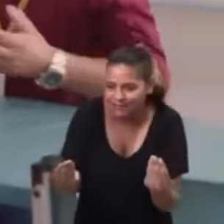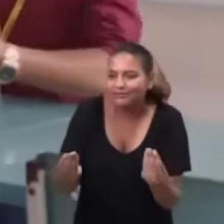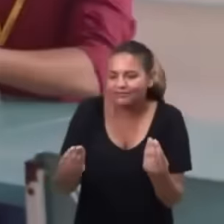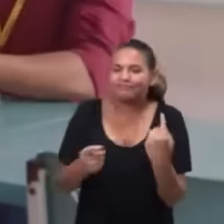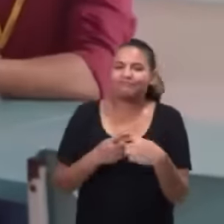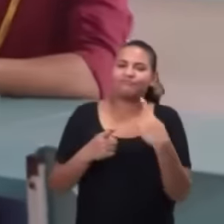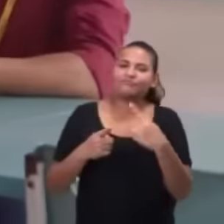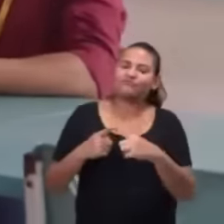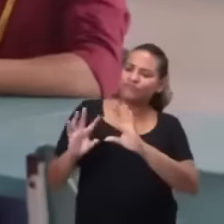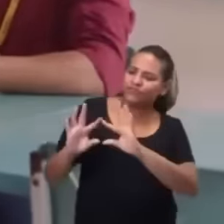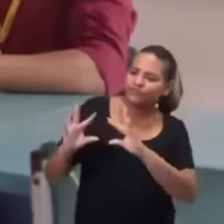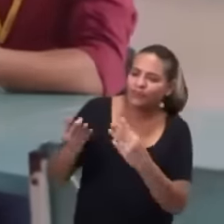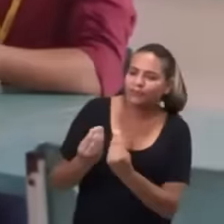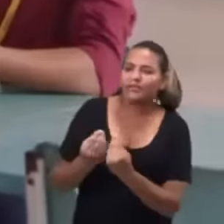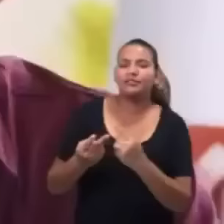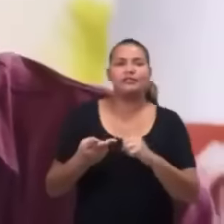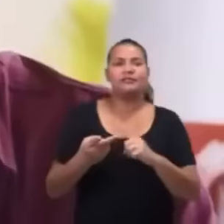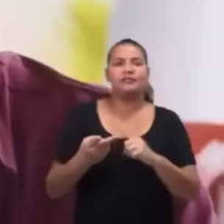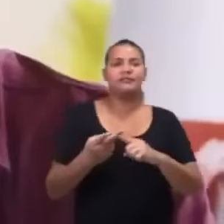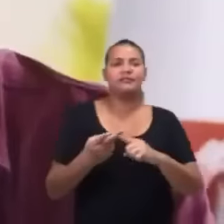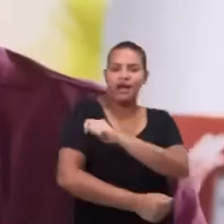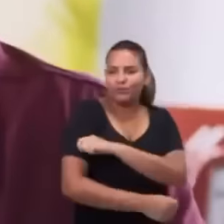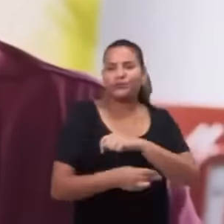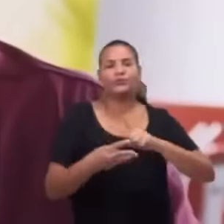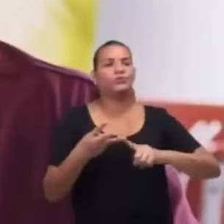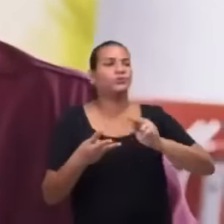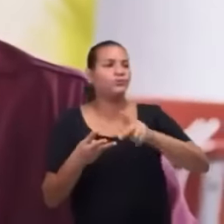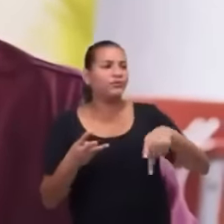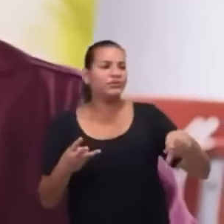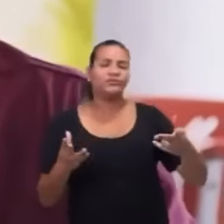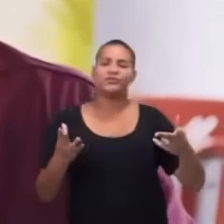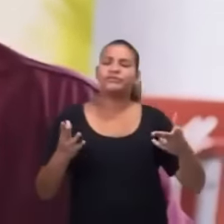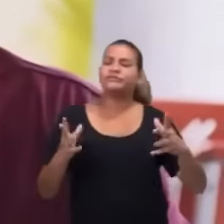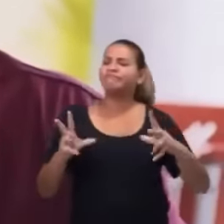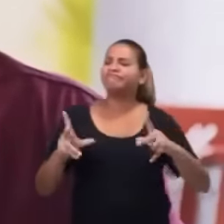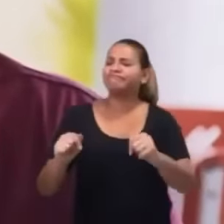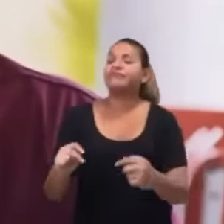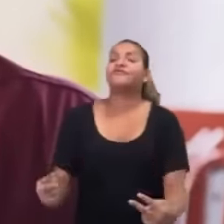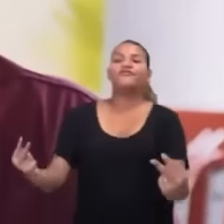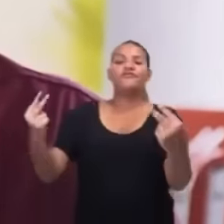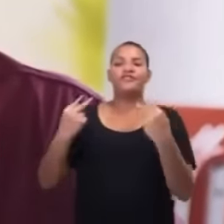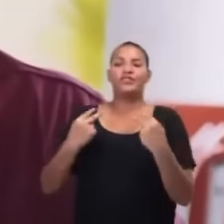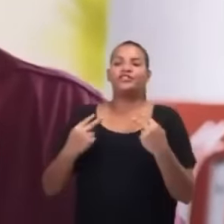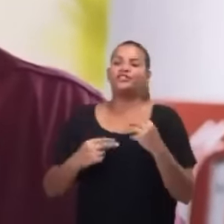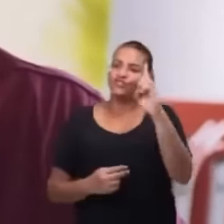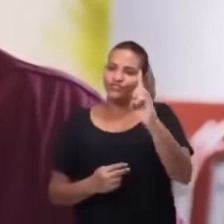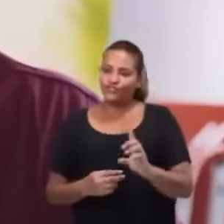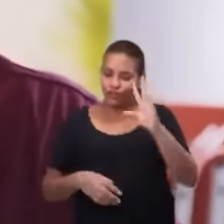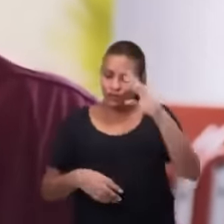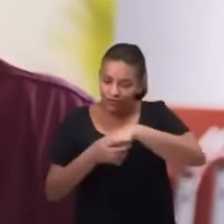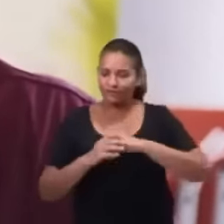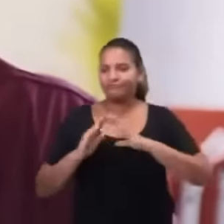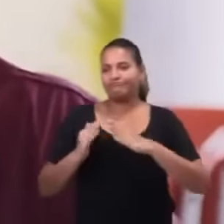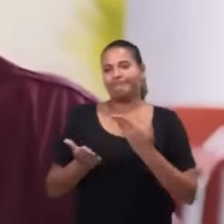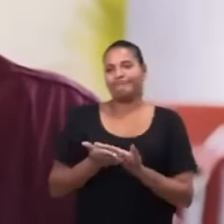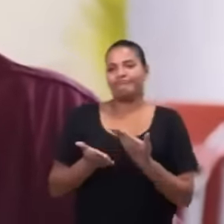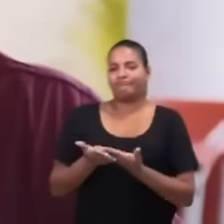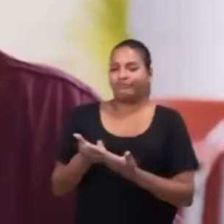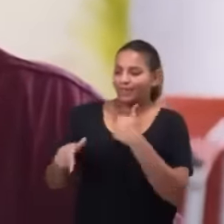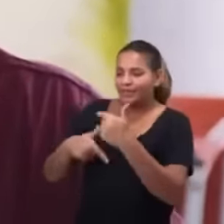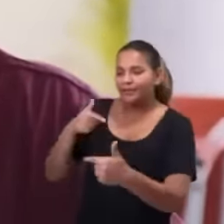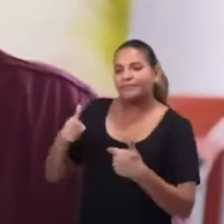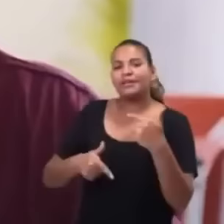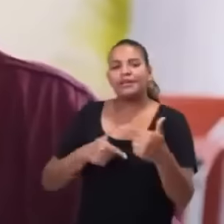as famílias que vierem à escola, ver o diretor ou a diretora na escola, isso é muito importante. E o exemplo, né, tudo que a gente cobra,